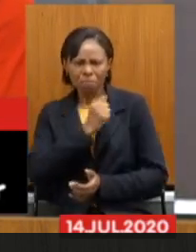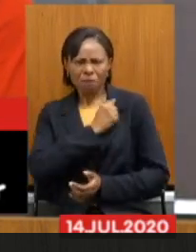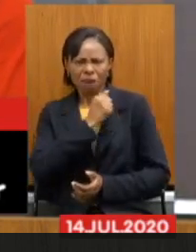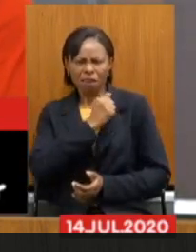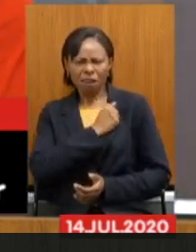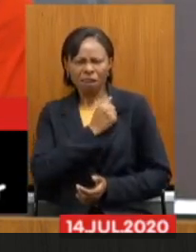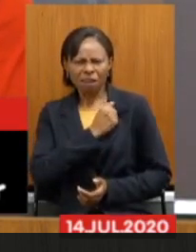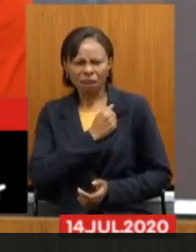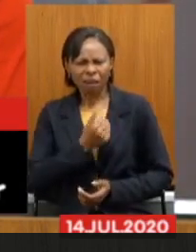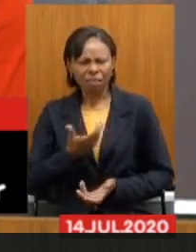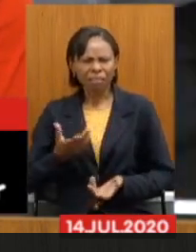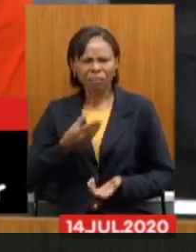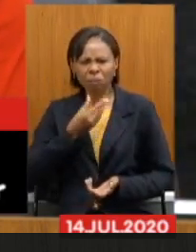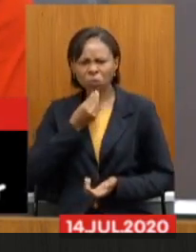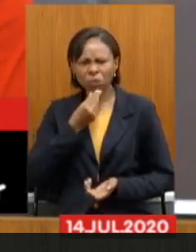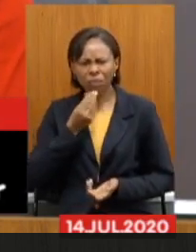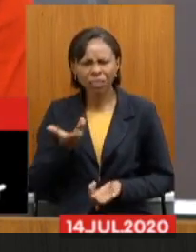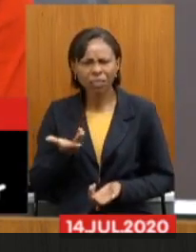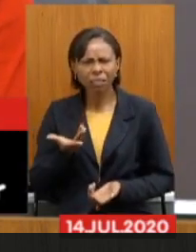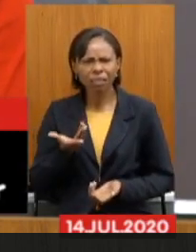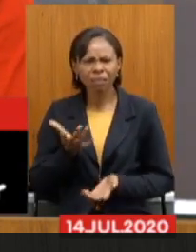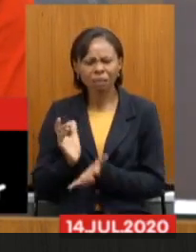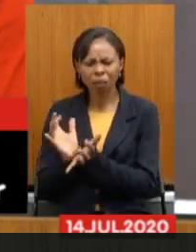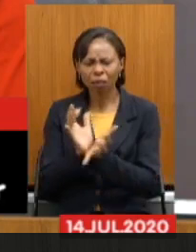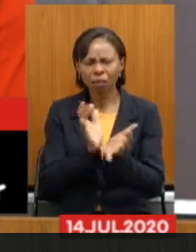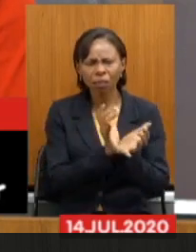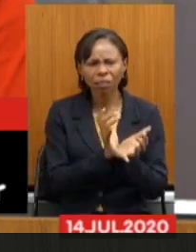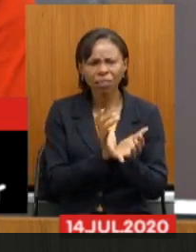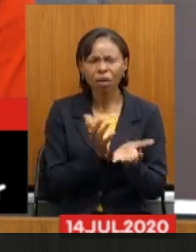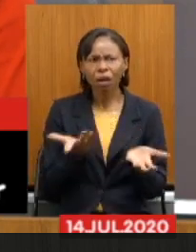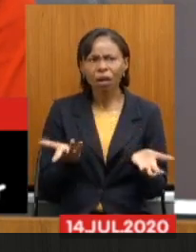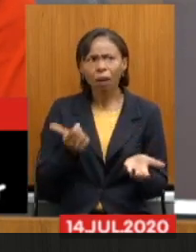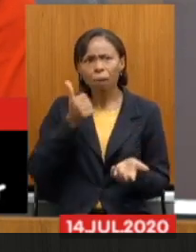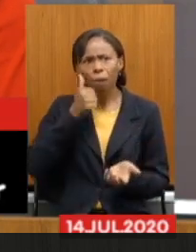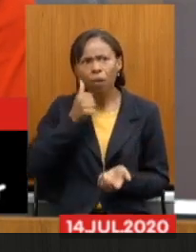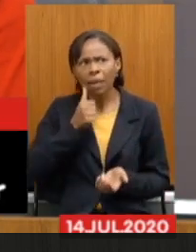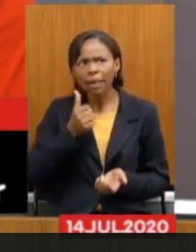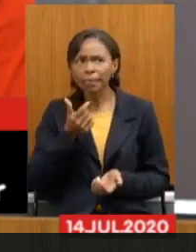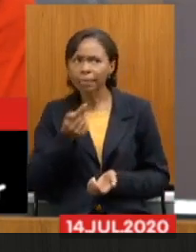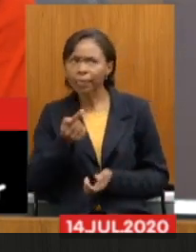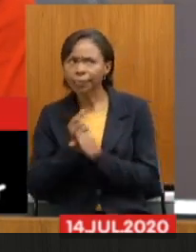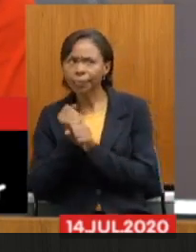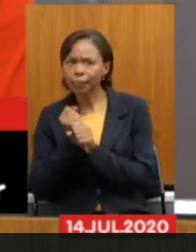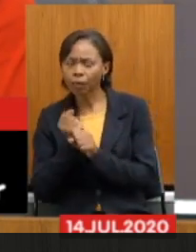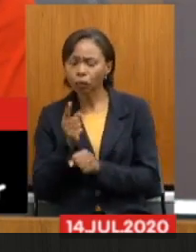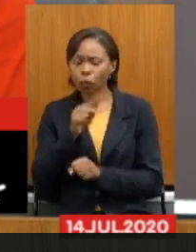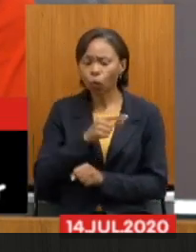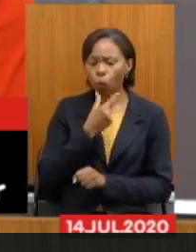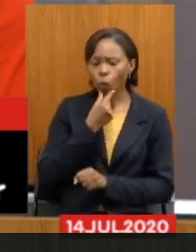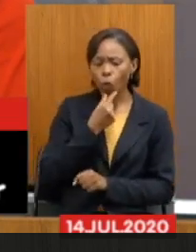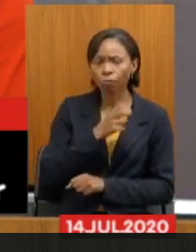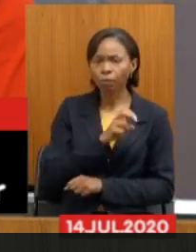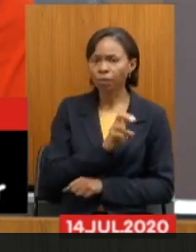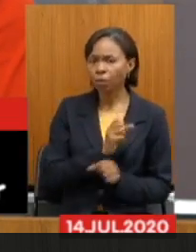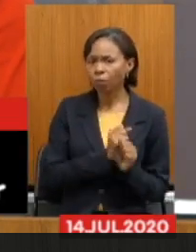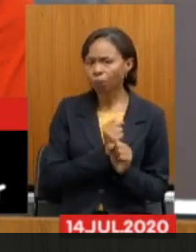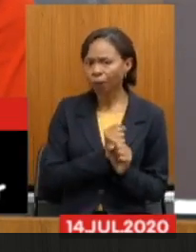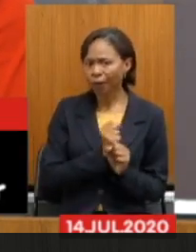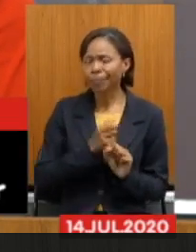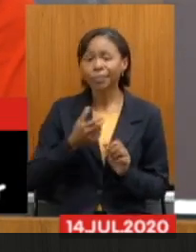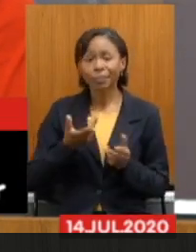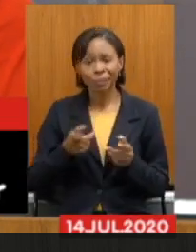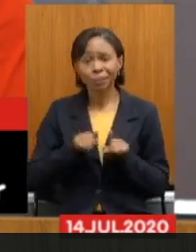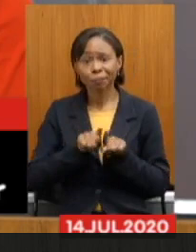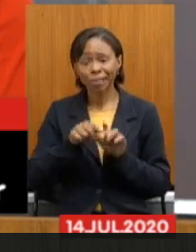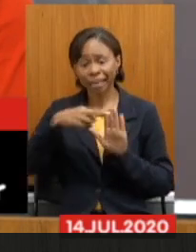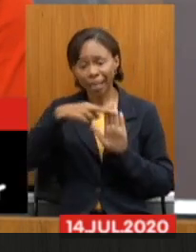majorou a idade mínima das mulheres em 7 anos, enquanto que a dos homens foi majorada em 5, inclusive nas regras de